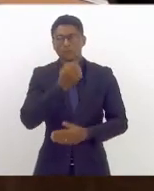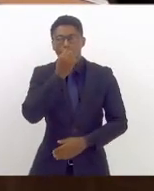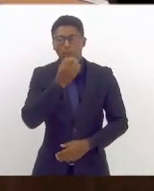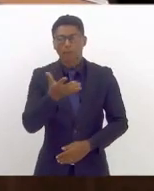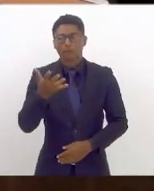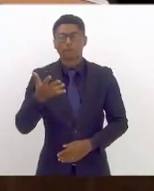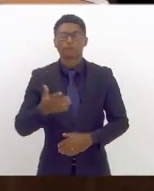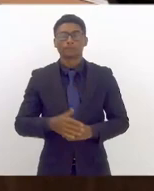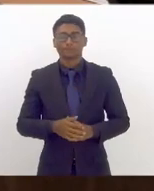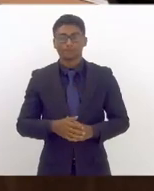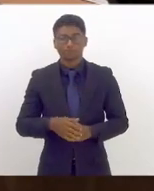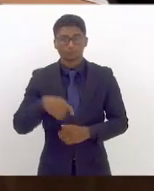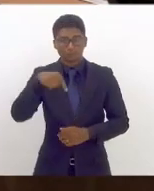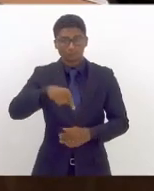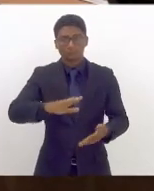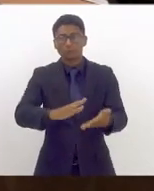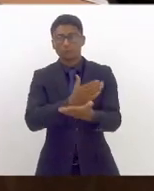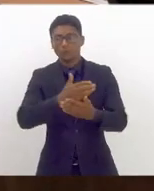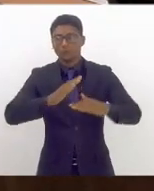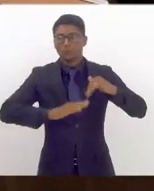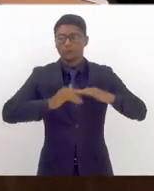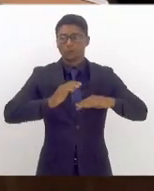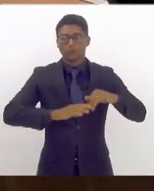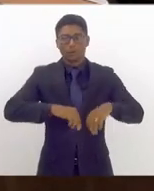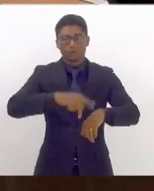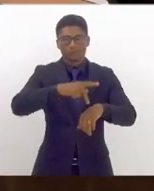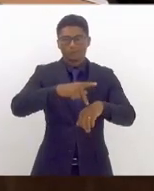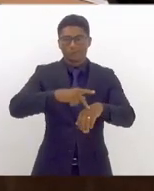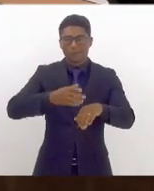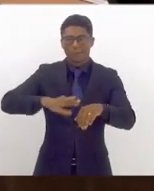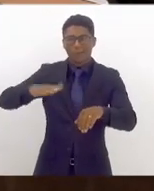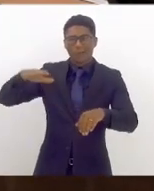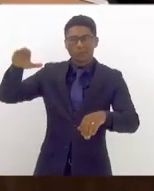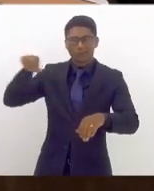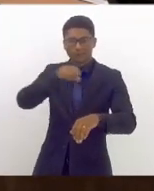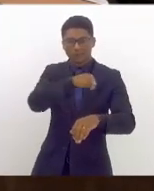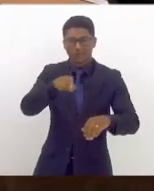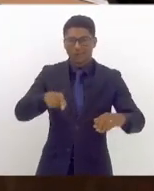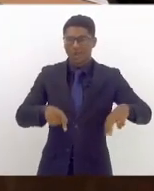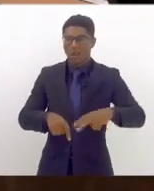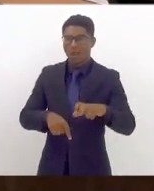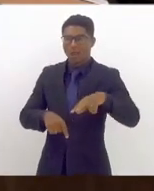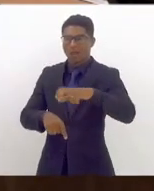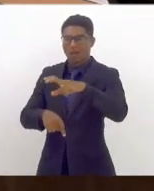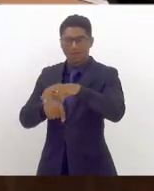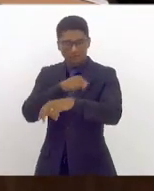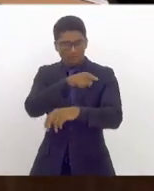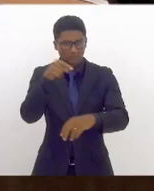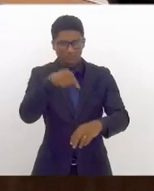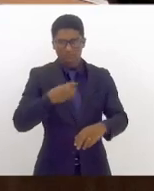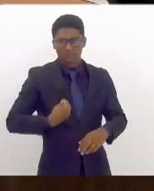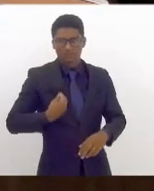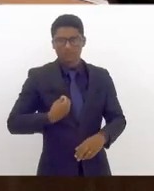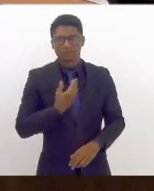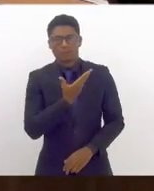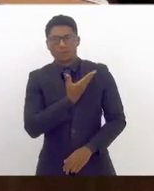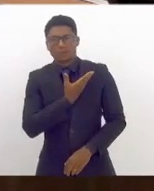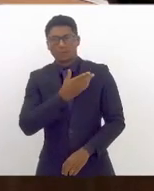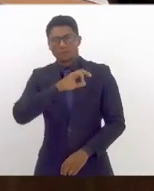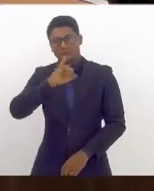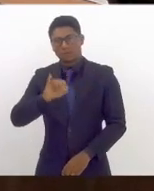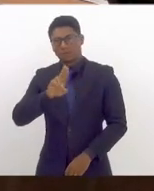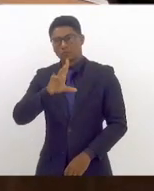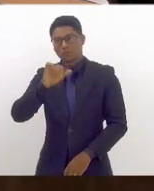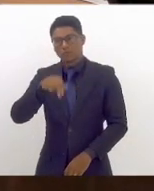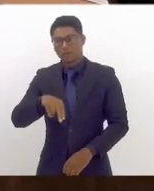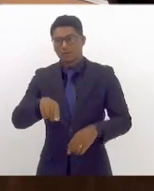dos montanhistas e ecologistas que propuseram projeto né meu amigo Júlia e